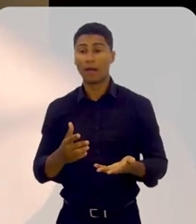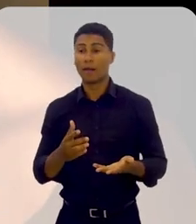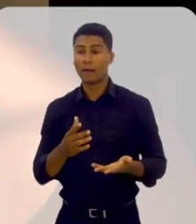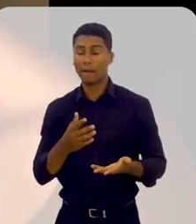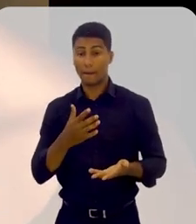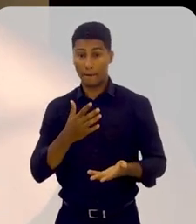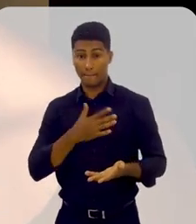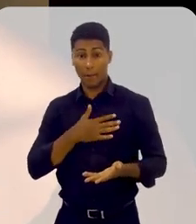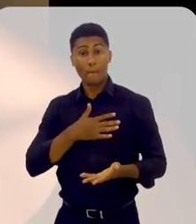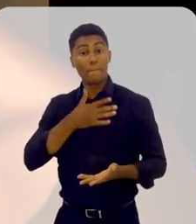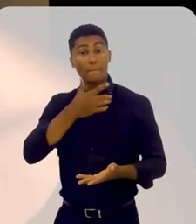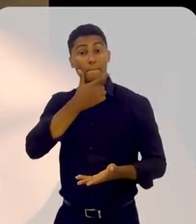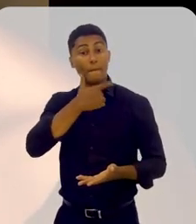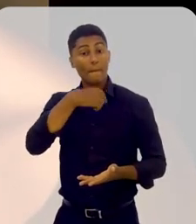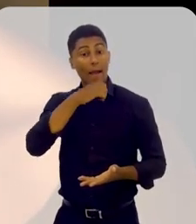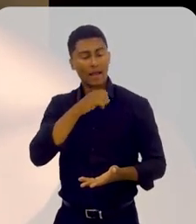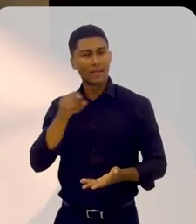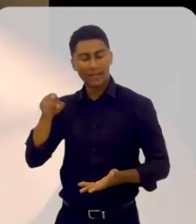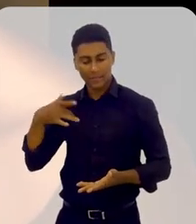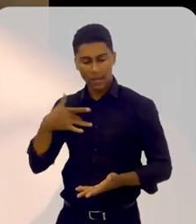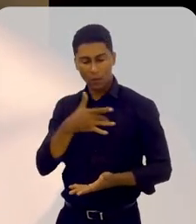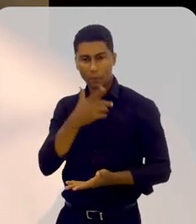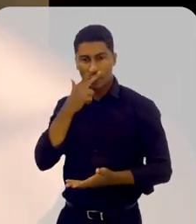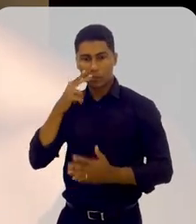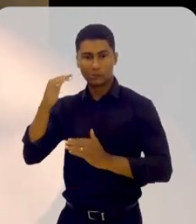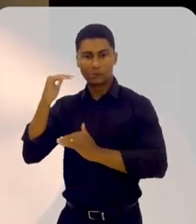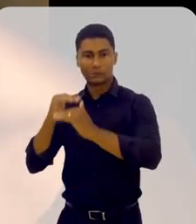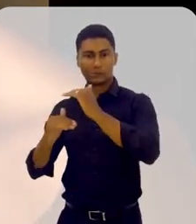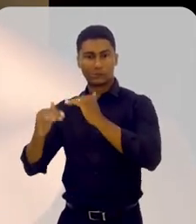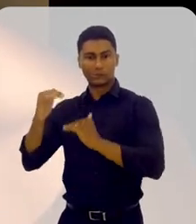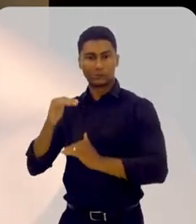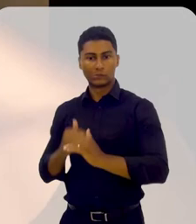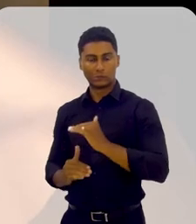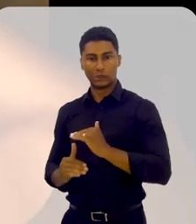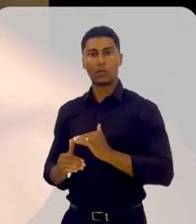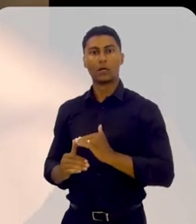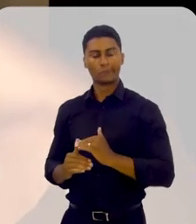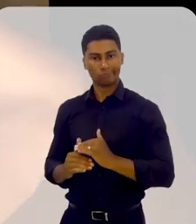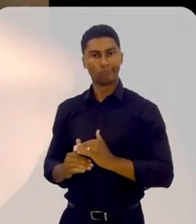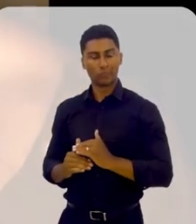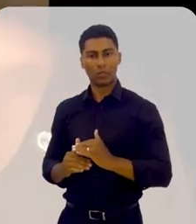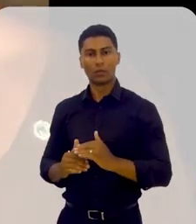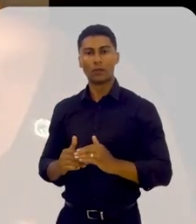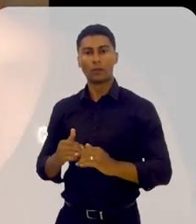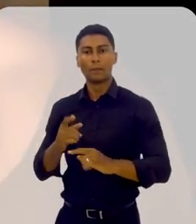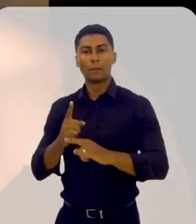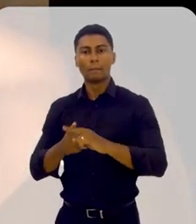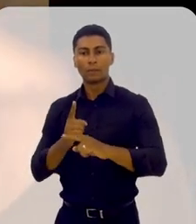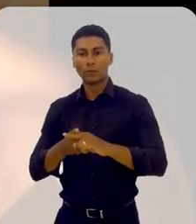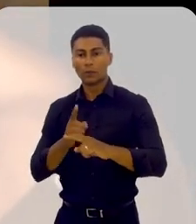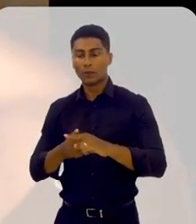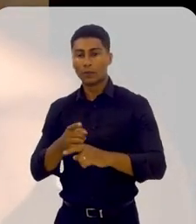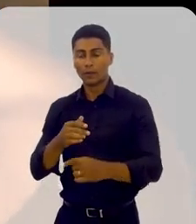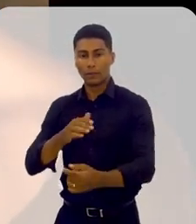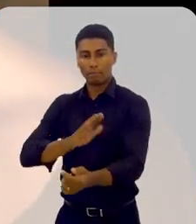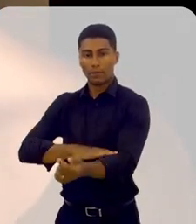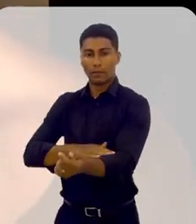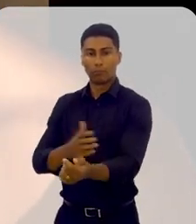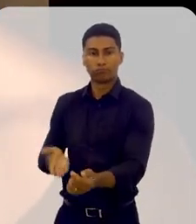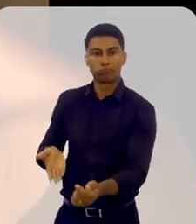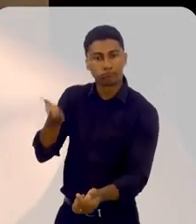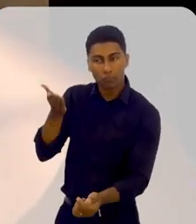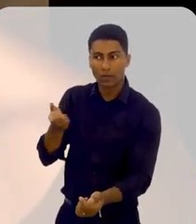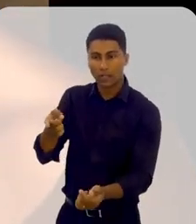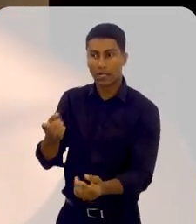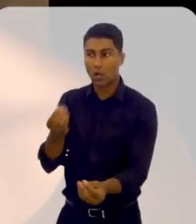a ter questões de saúde, porque era tão natural. Eu nunca, até ele ter uma questão de saúde, assim, colesterol alto, algo que precisou